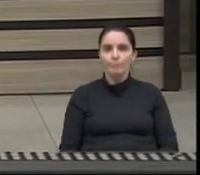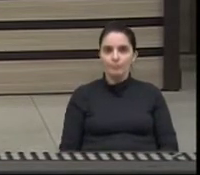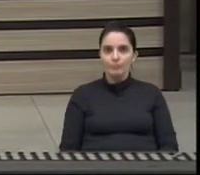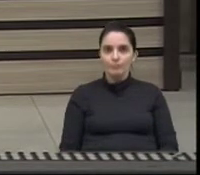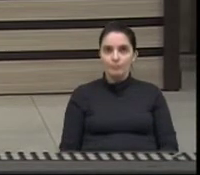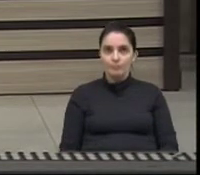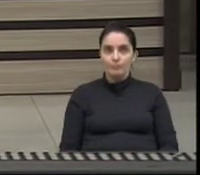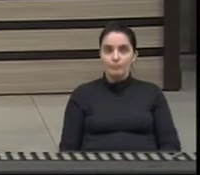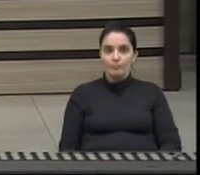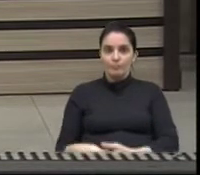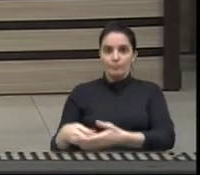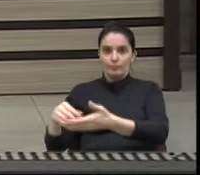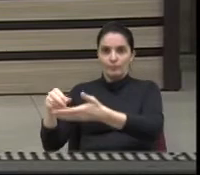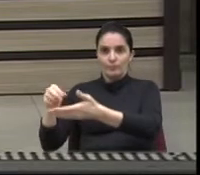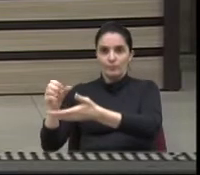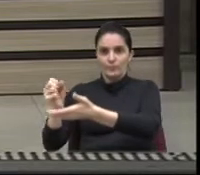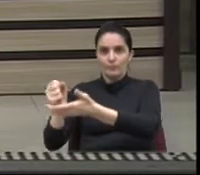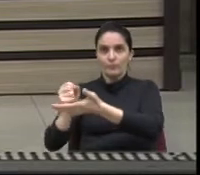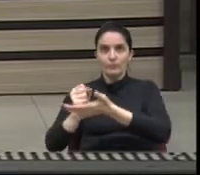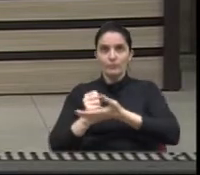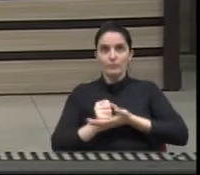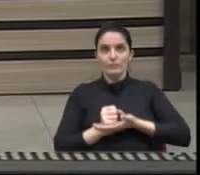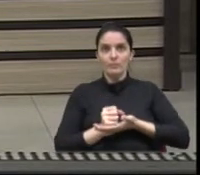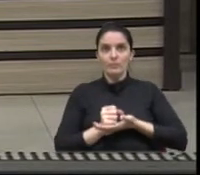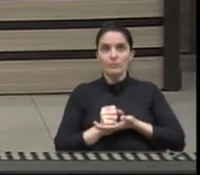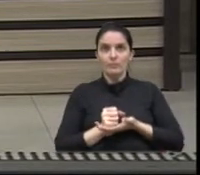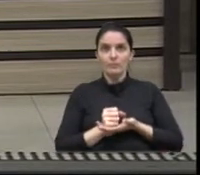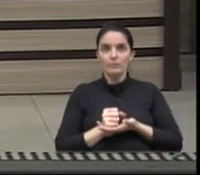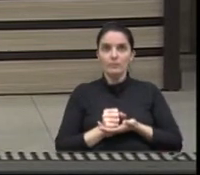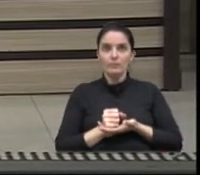A mesa diretora recebe o requerimento.